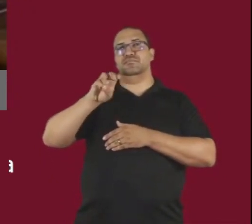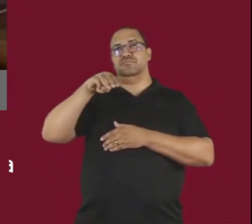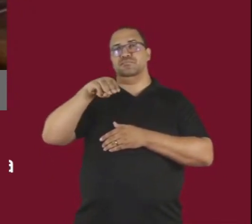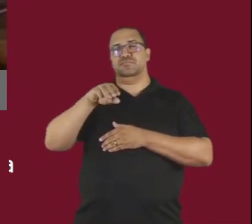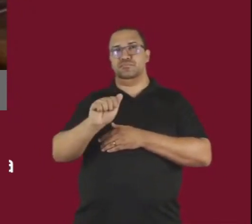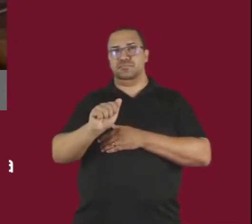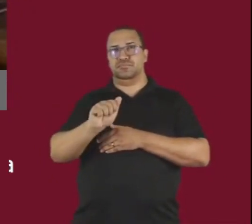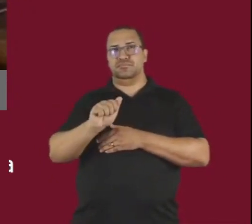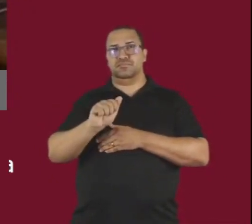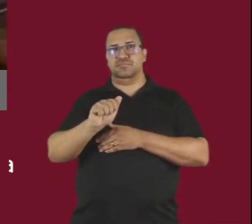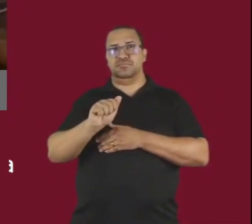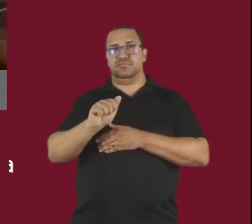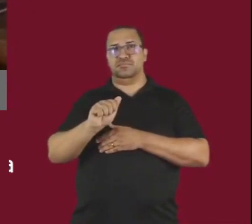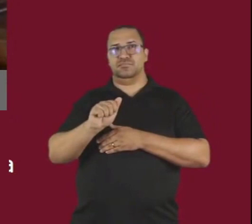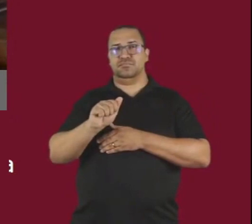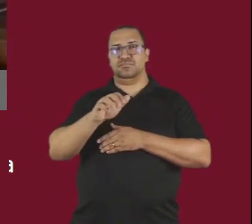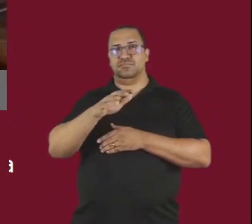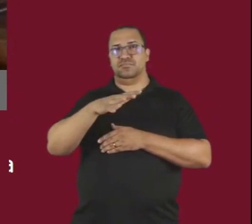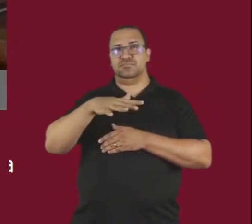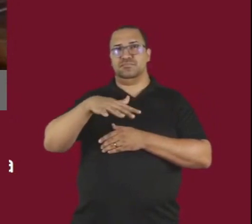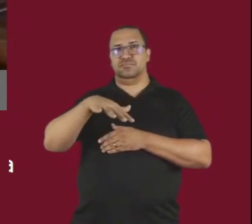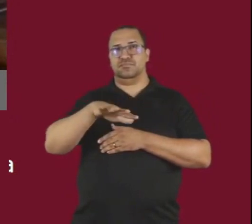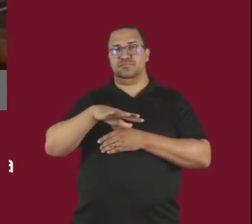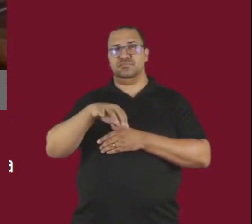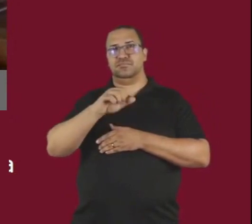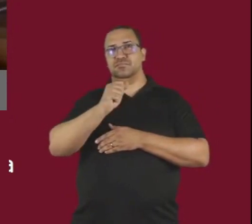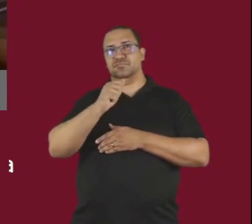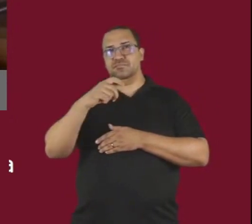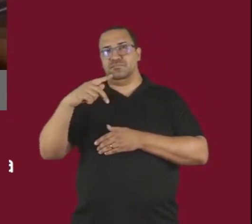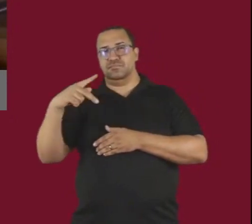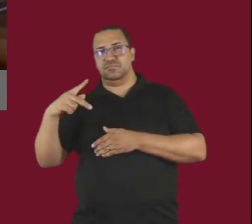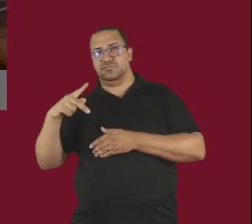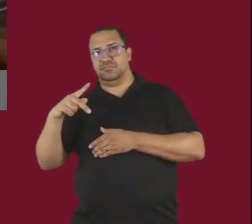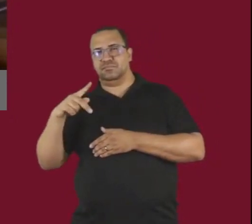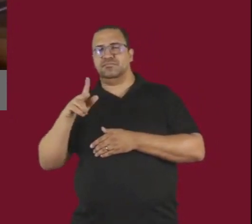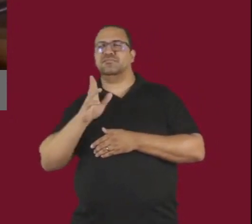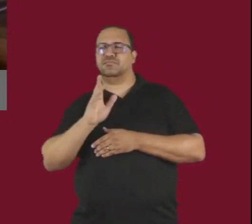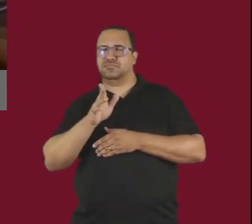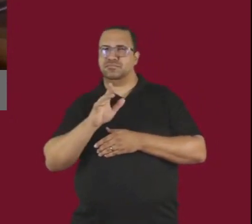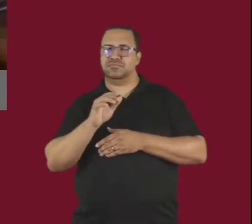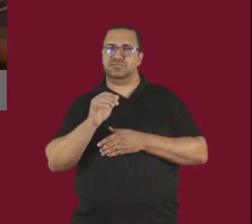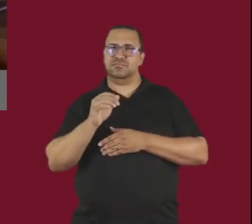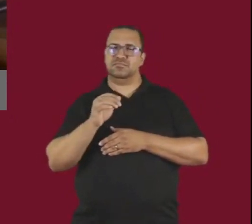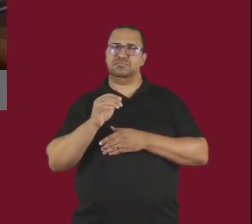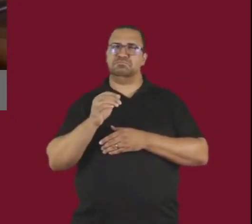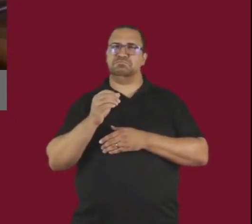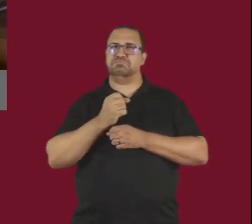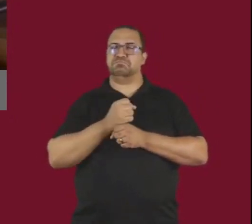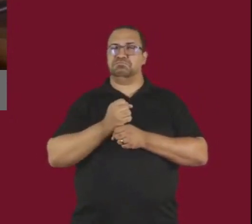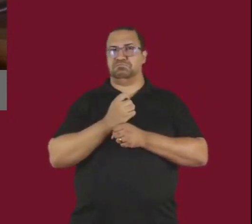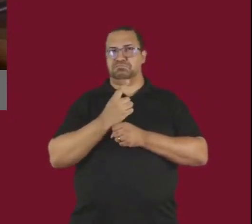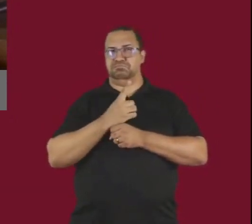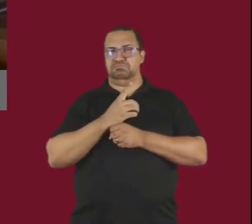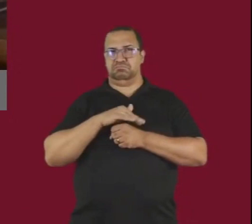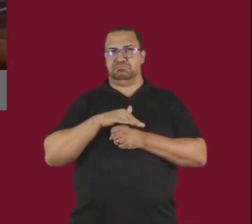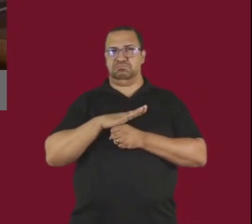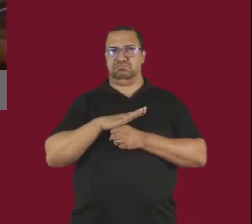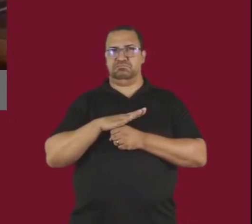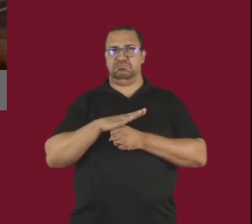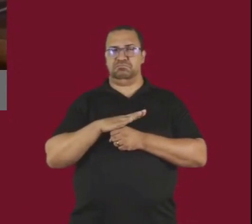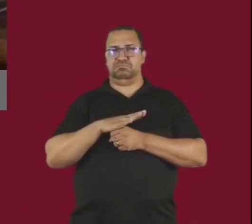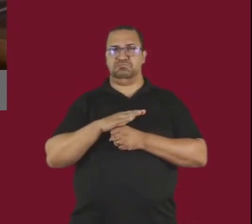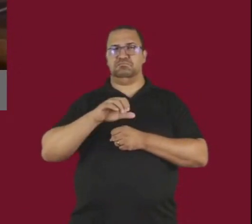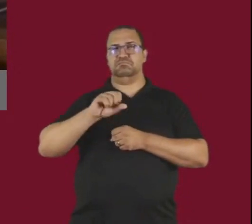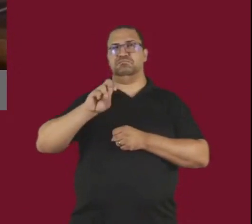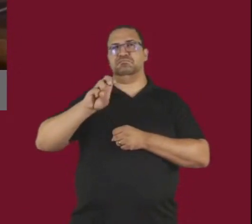uma plataforma que existe há mais de um ano, que vocês, por favor, acessem sumauma.com, que é feito